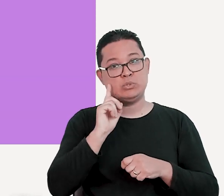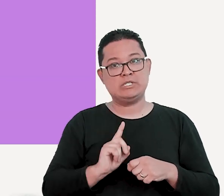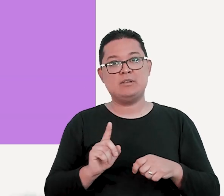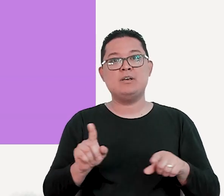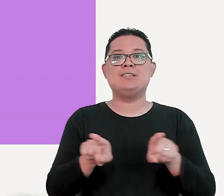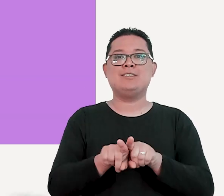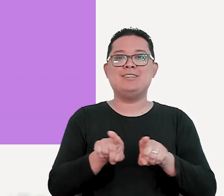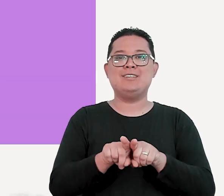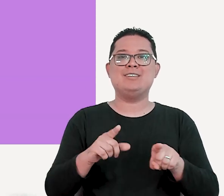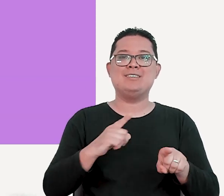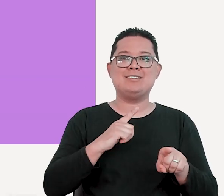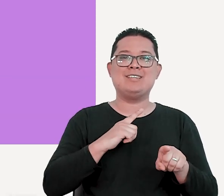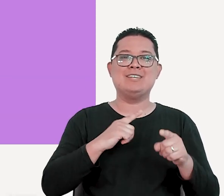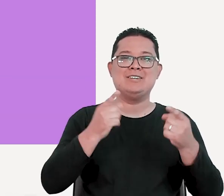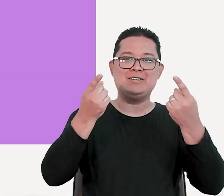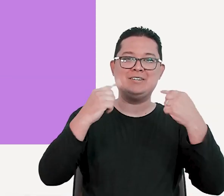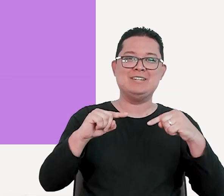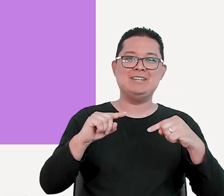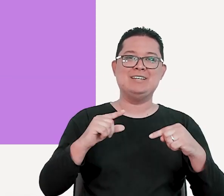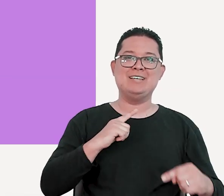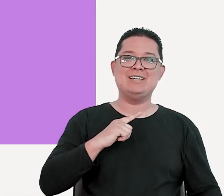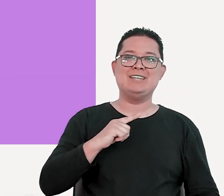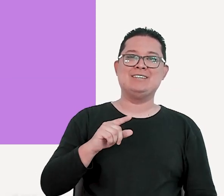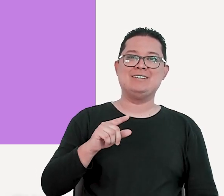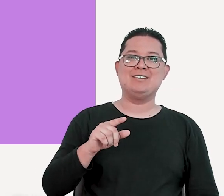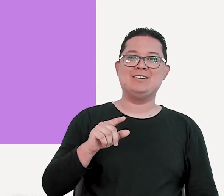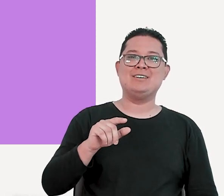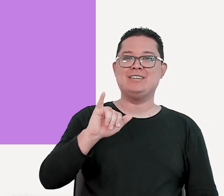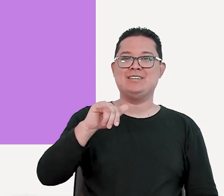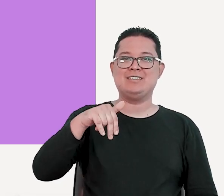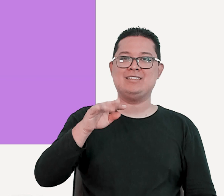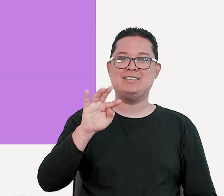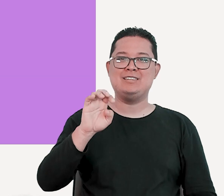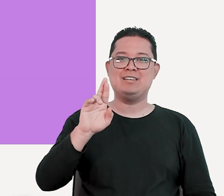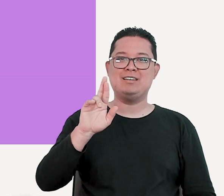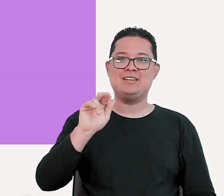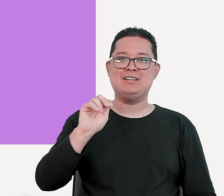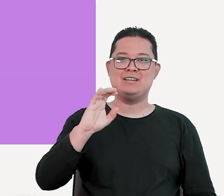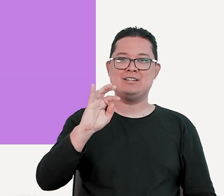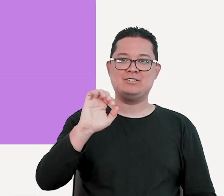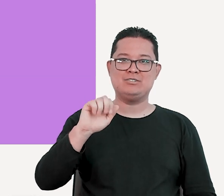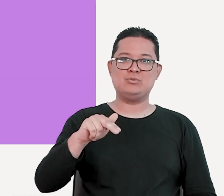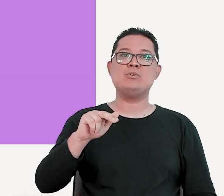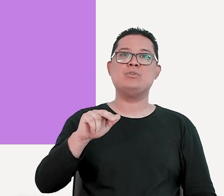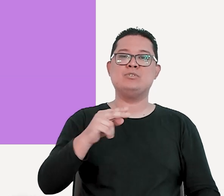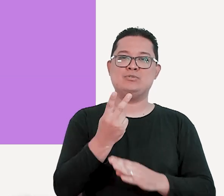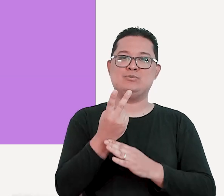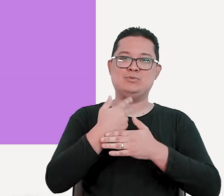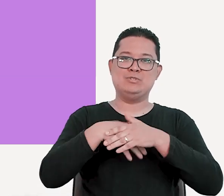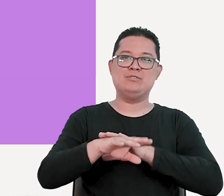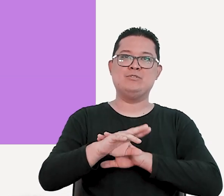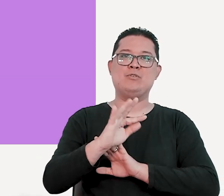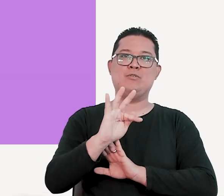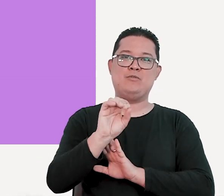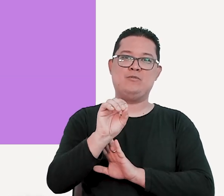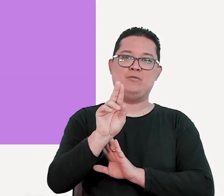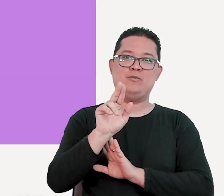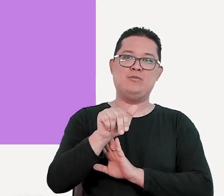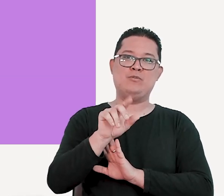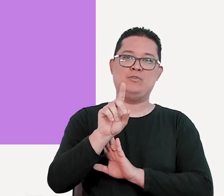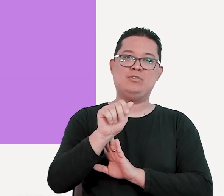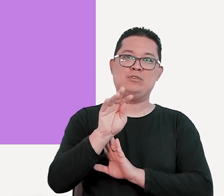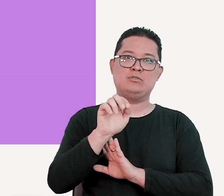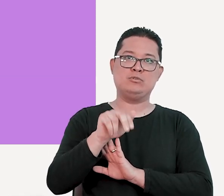grupo, lá tem alguns meetups, é pago. Tem alguns cursos, mas tem os meetups que são gratuitos, que você pode participar, que são